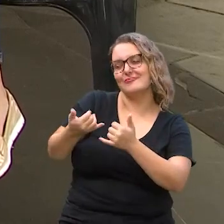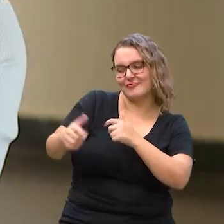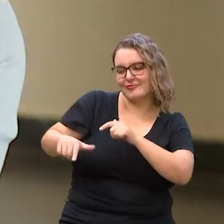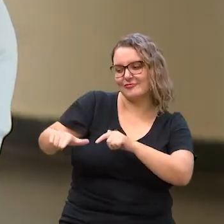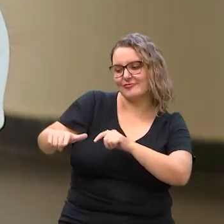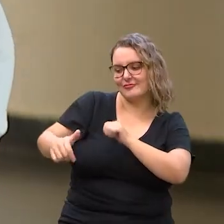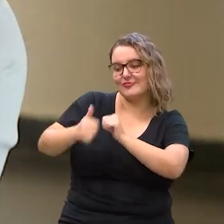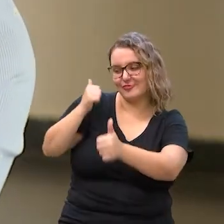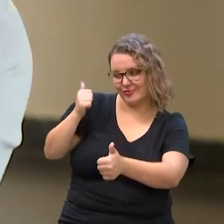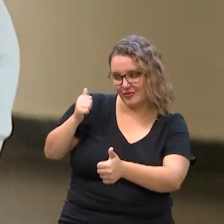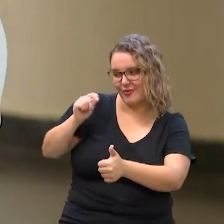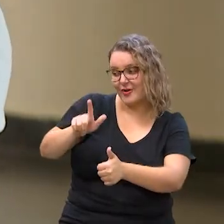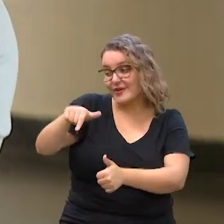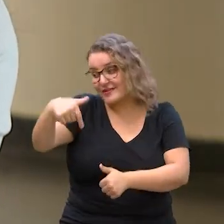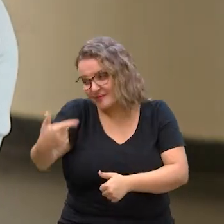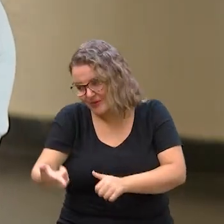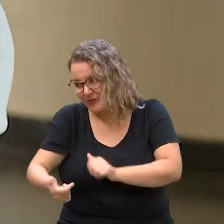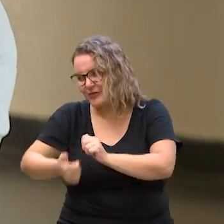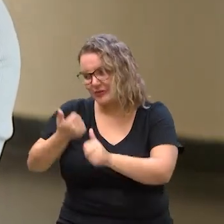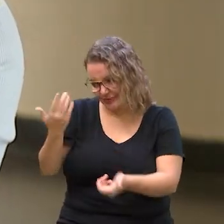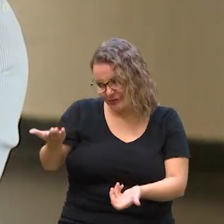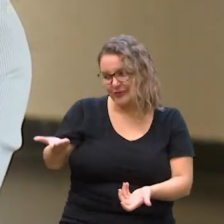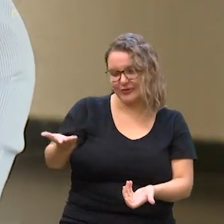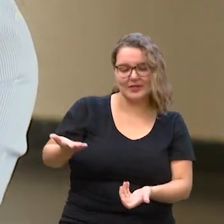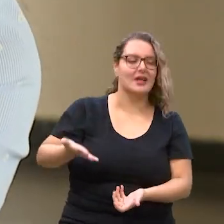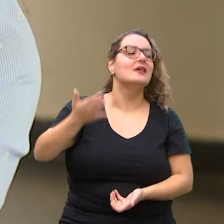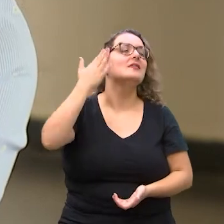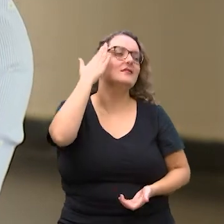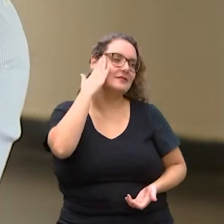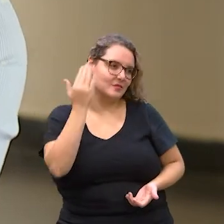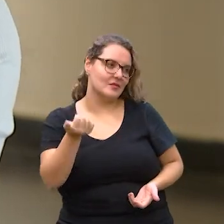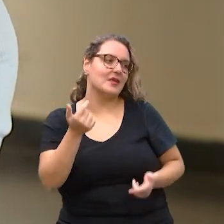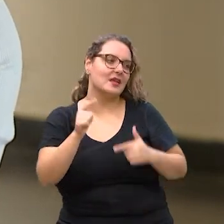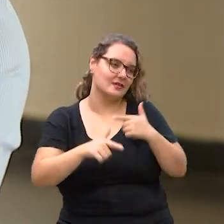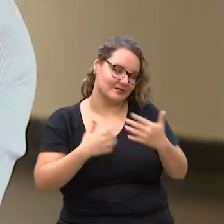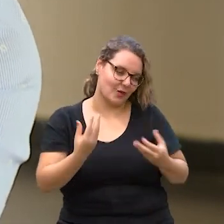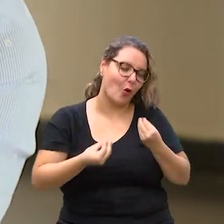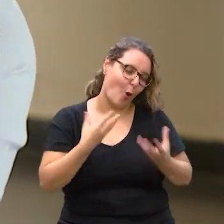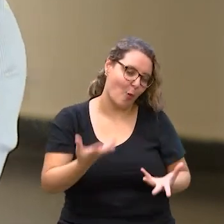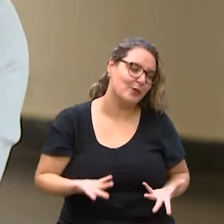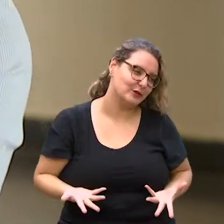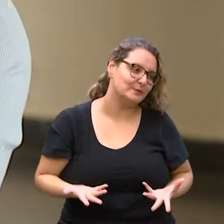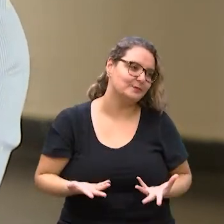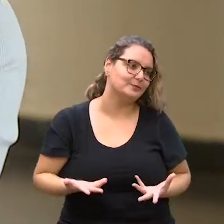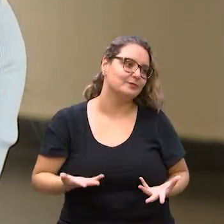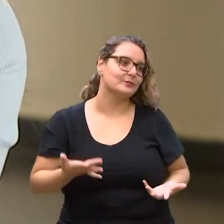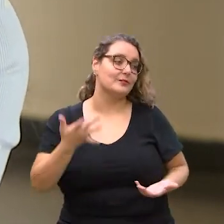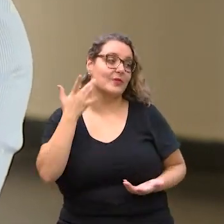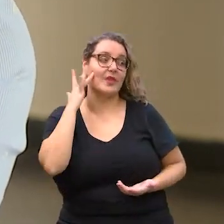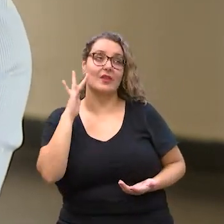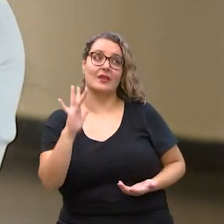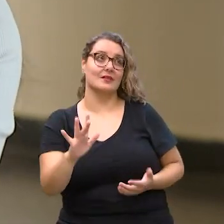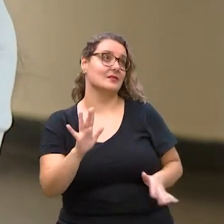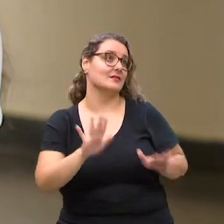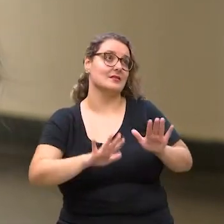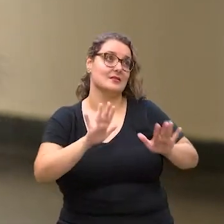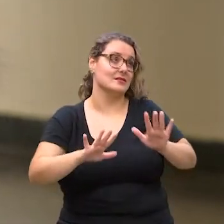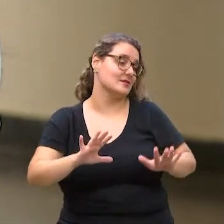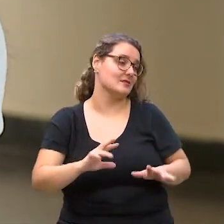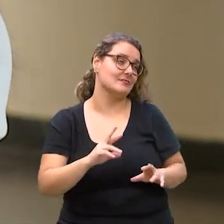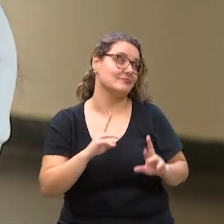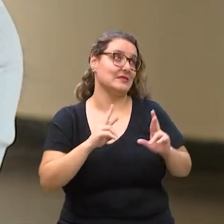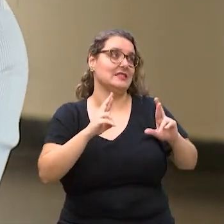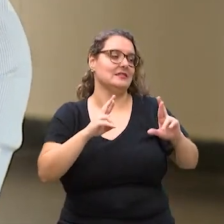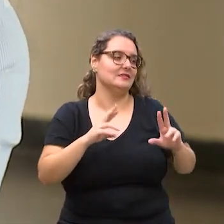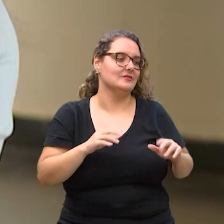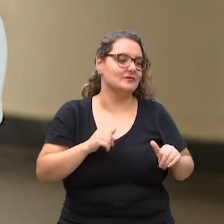pós... A gente tem que lidar, tinha que saber lidar também. E aí é uma situação até que a gente não espera, que vamos lá, vamos acompanhar